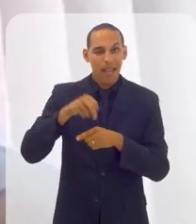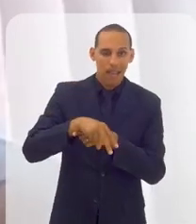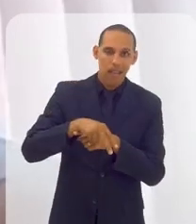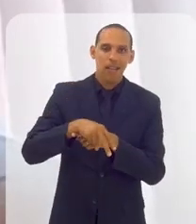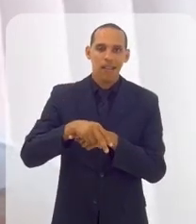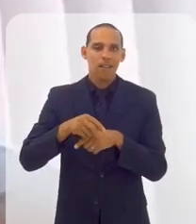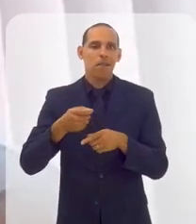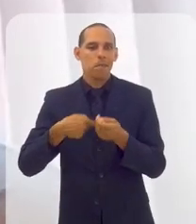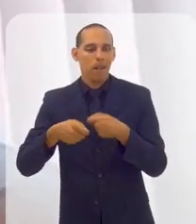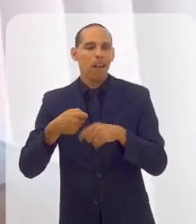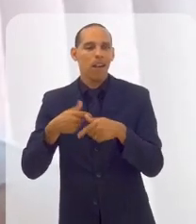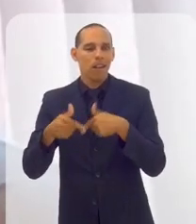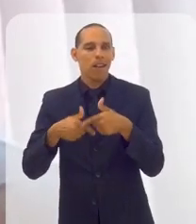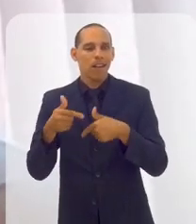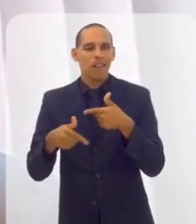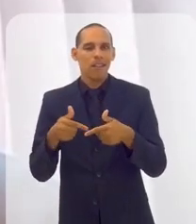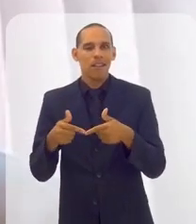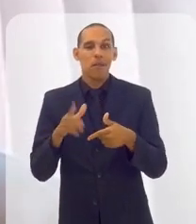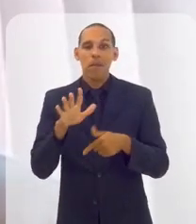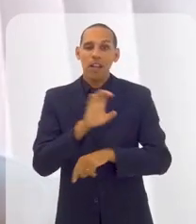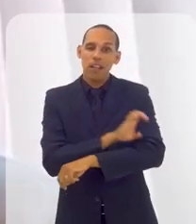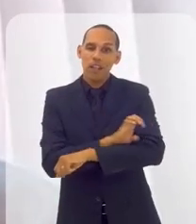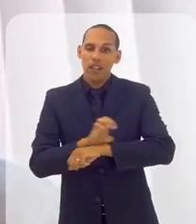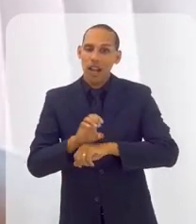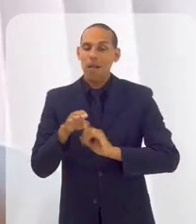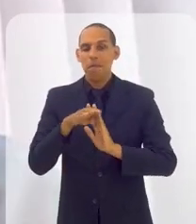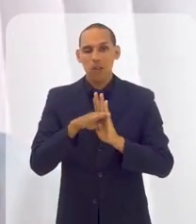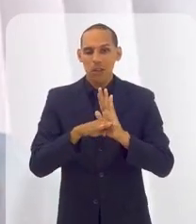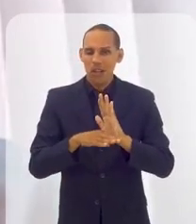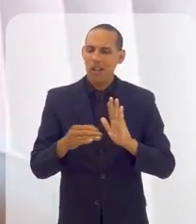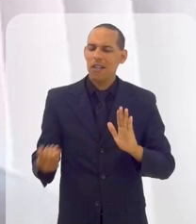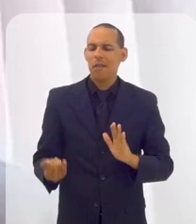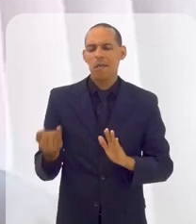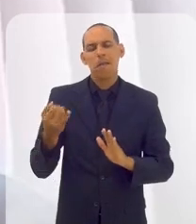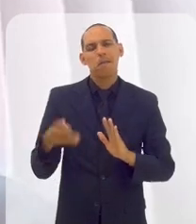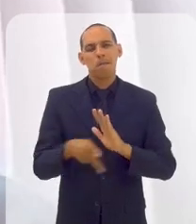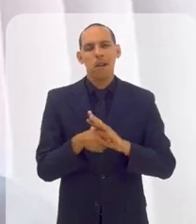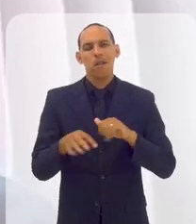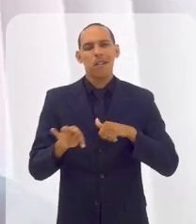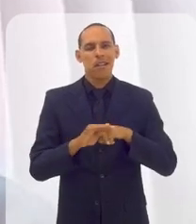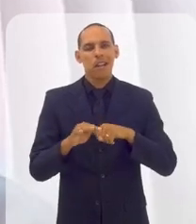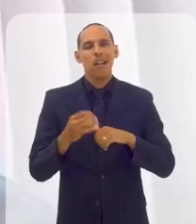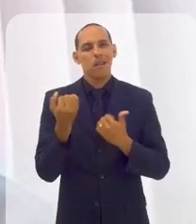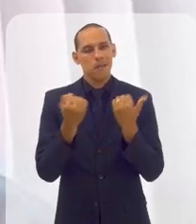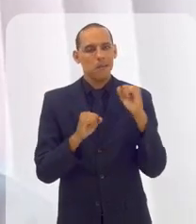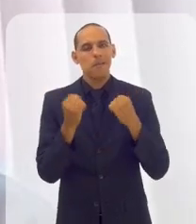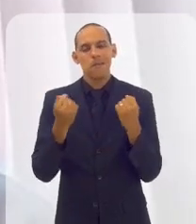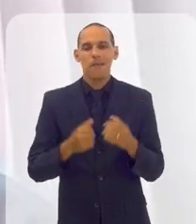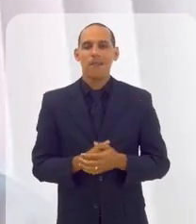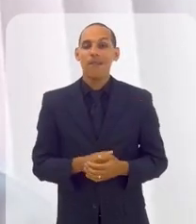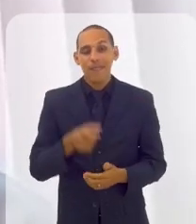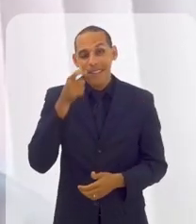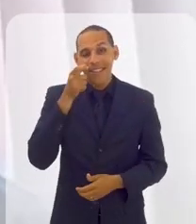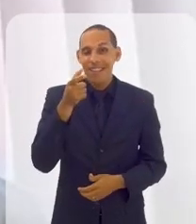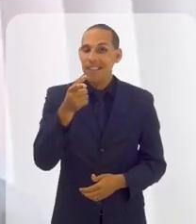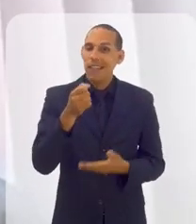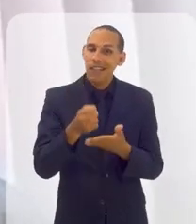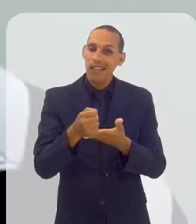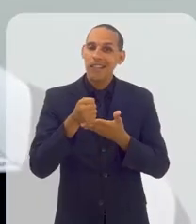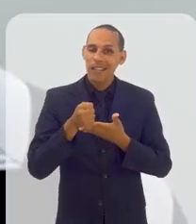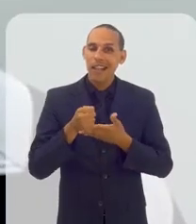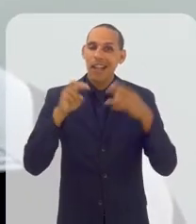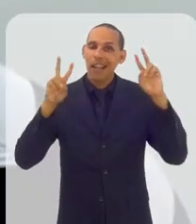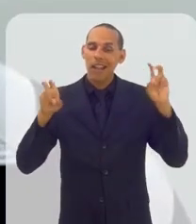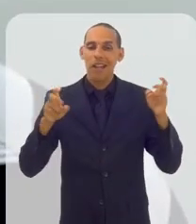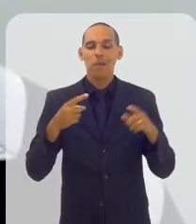inserir no mercado de trabalho, ter um programa efetivo de estágios para os técnicos industriais é uma coisa fundamental. Muito interessante